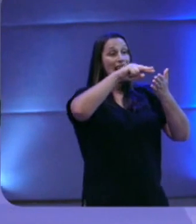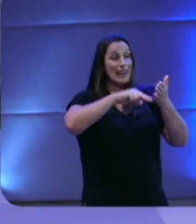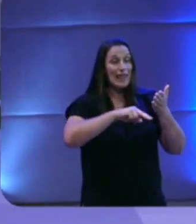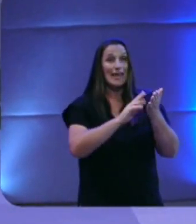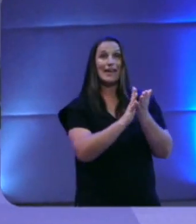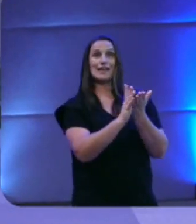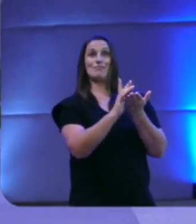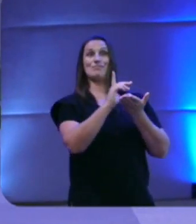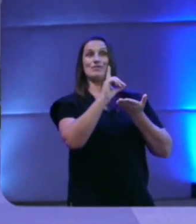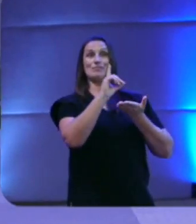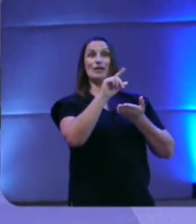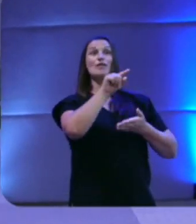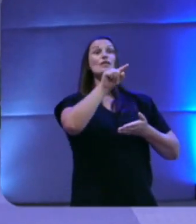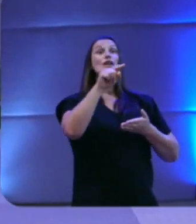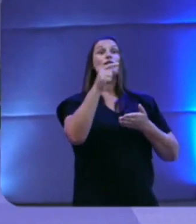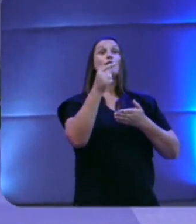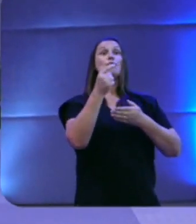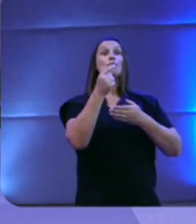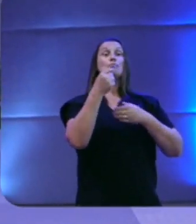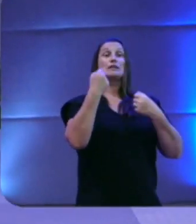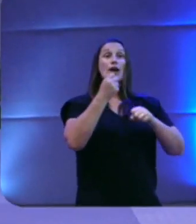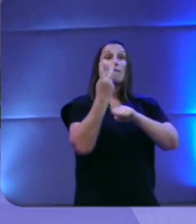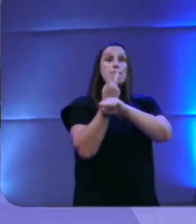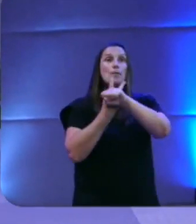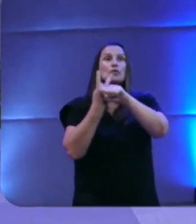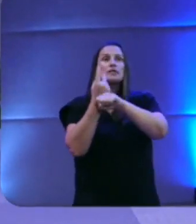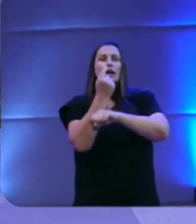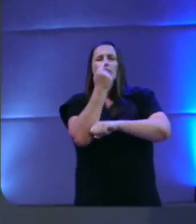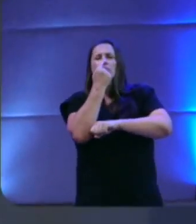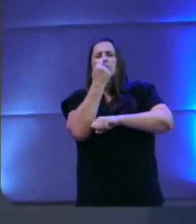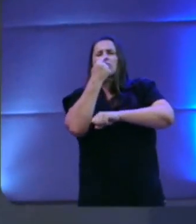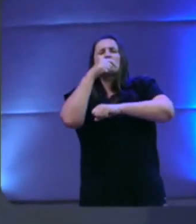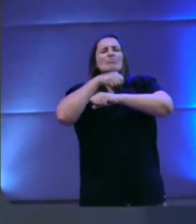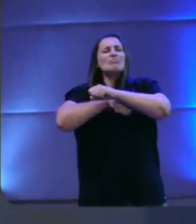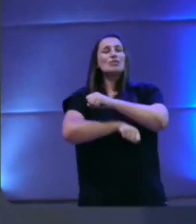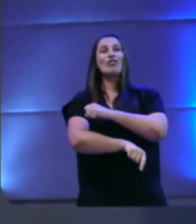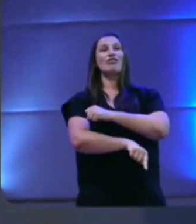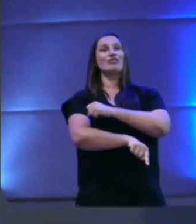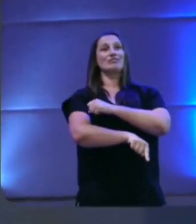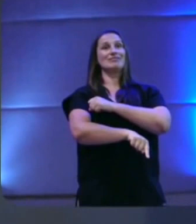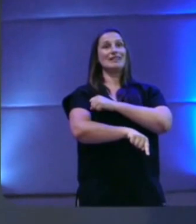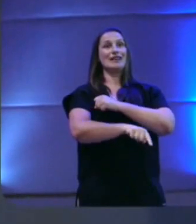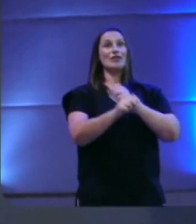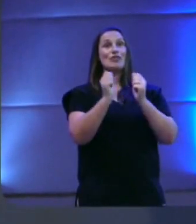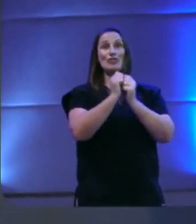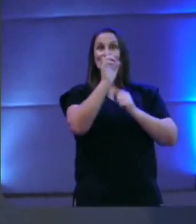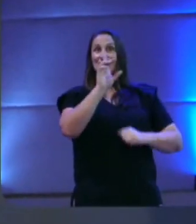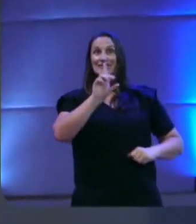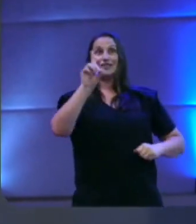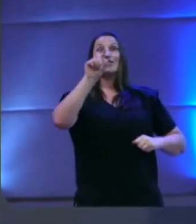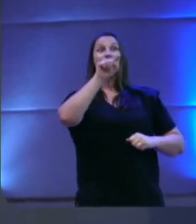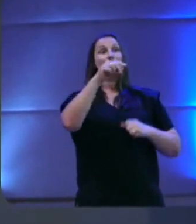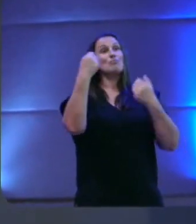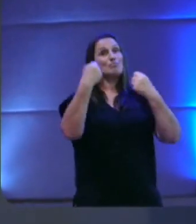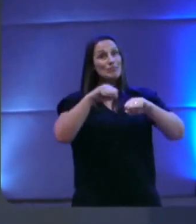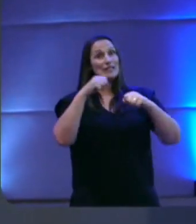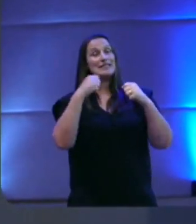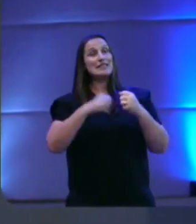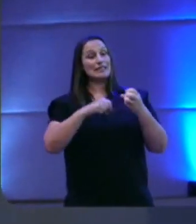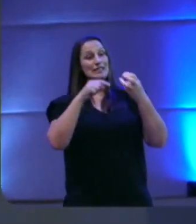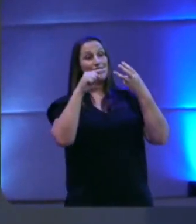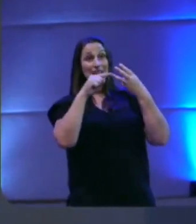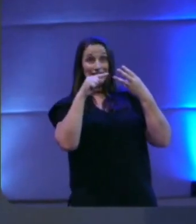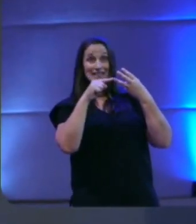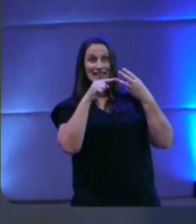Bíblia. Você precisa buscar intimidade com o Pai através da oração. E você precisa